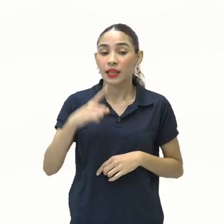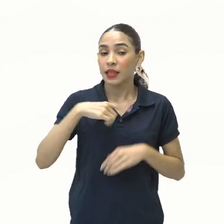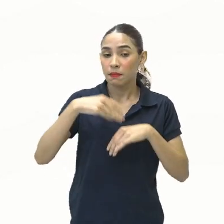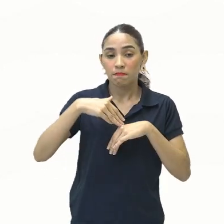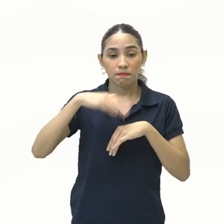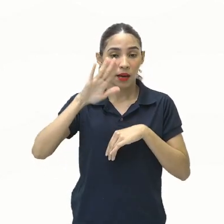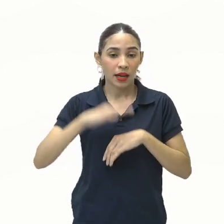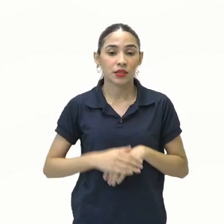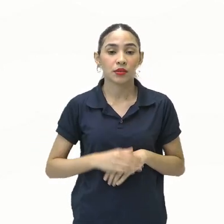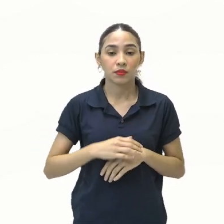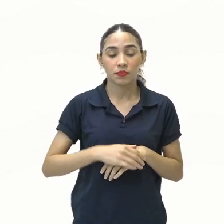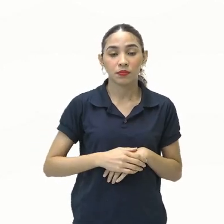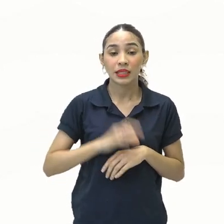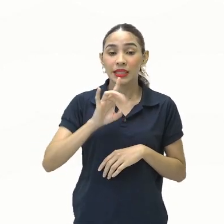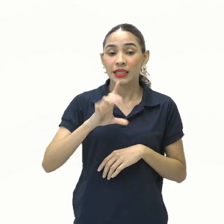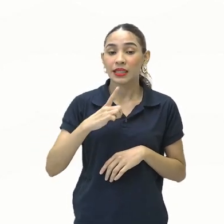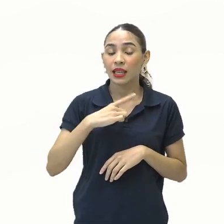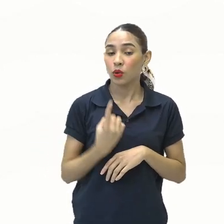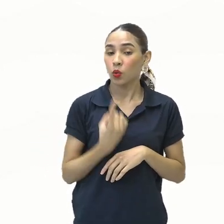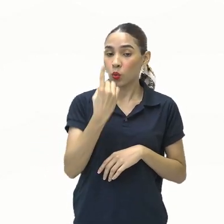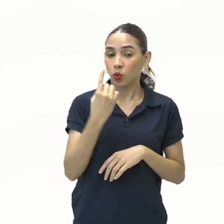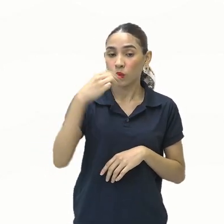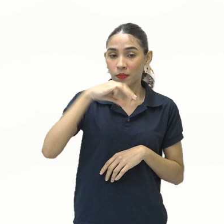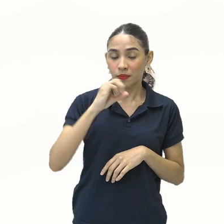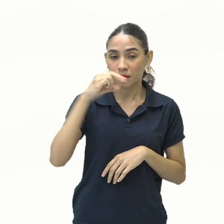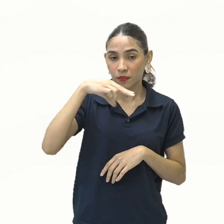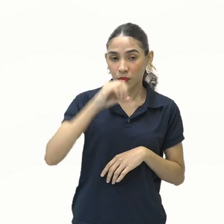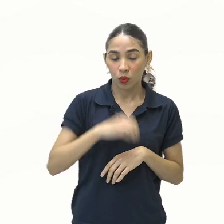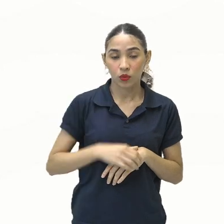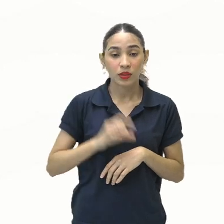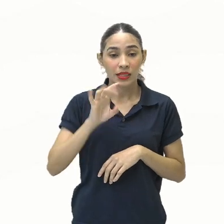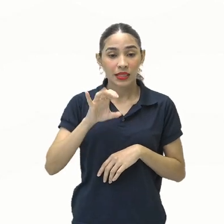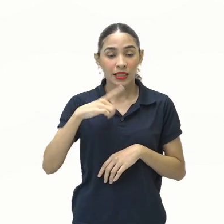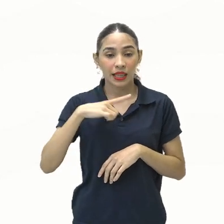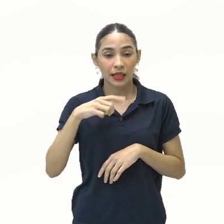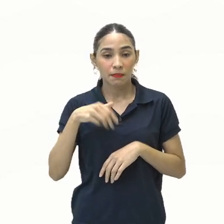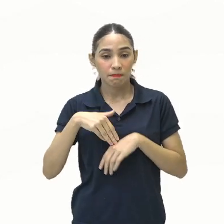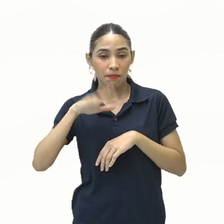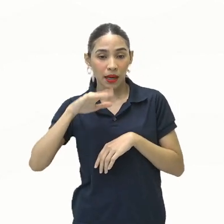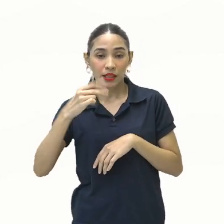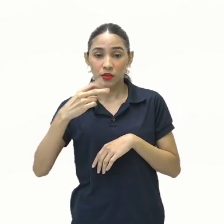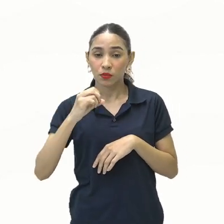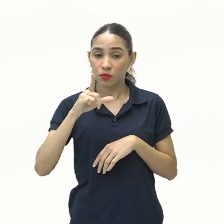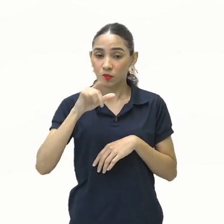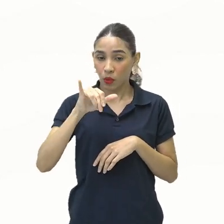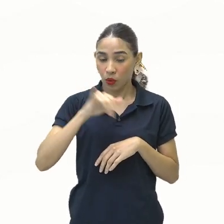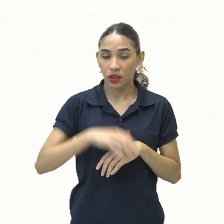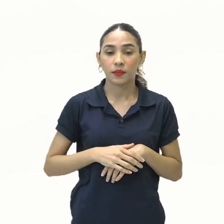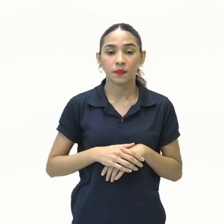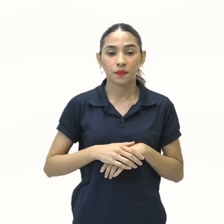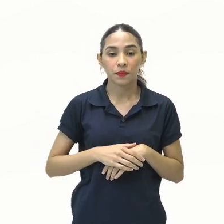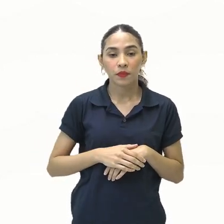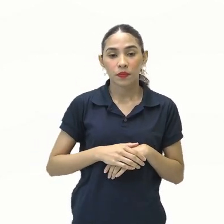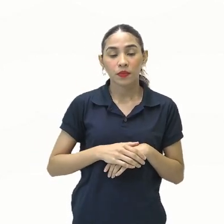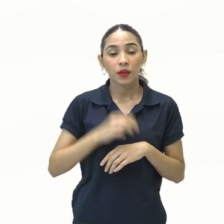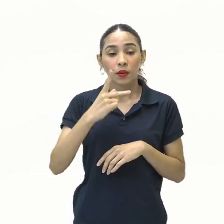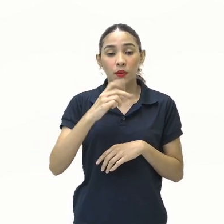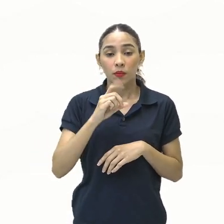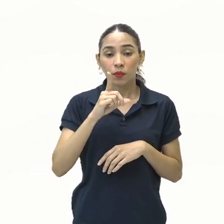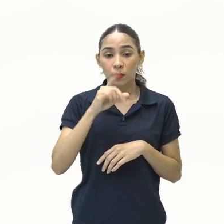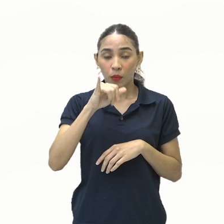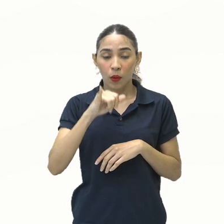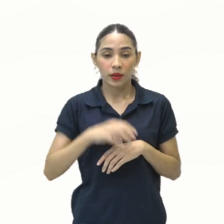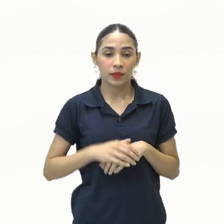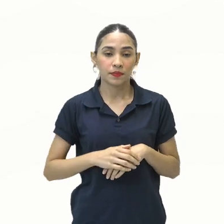de um. Quando só tem um, mononuclear. Quando tem mais de um, polinuclear. E aí, quando ela é polinuclear, a